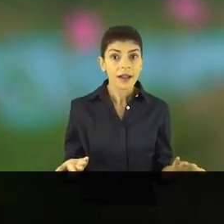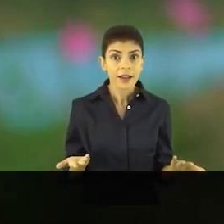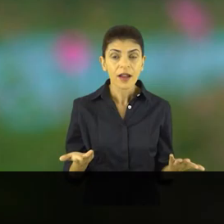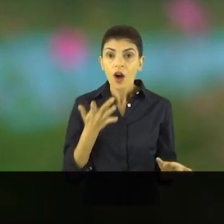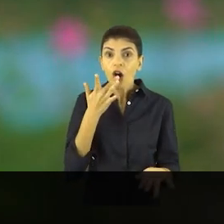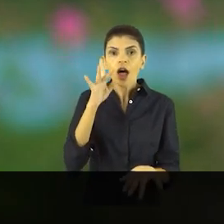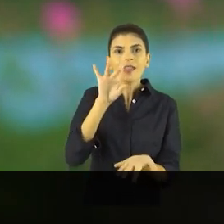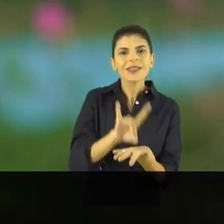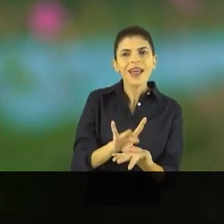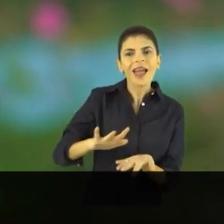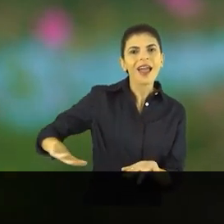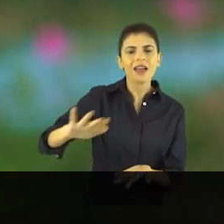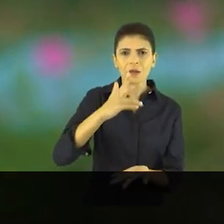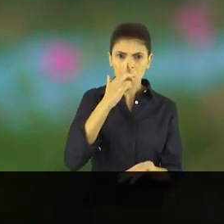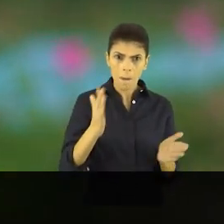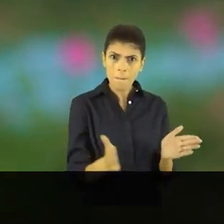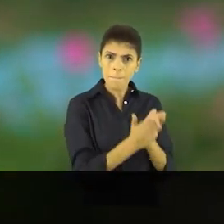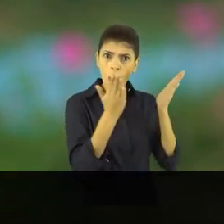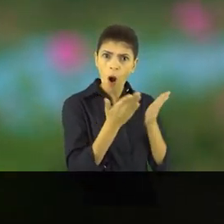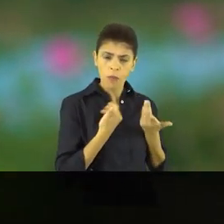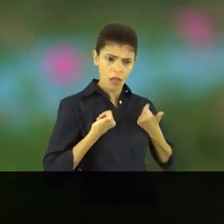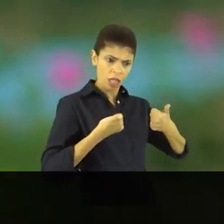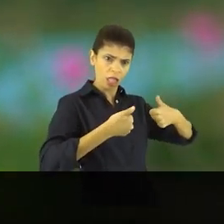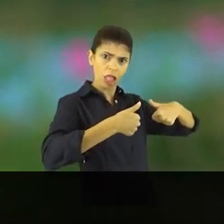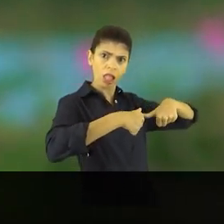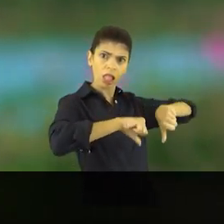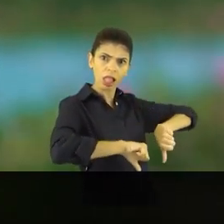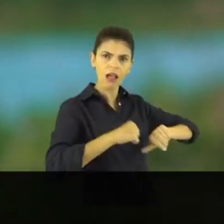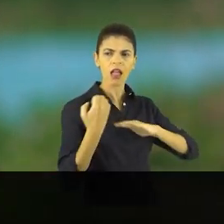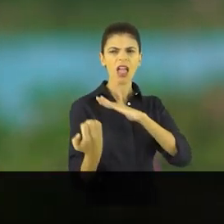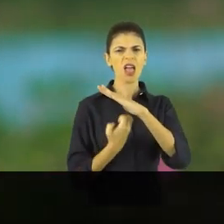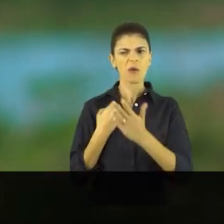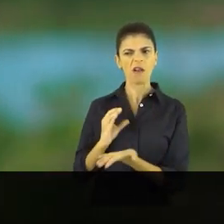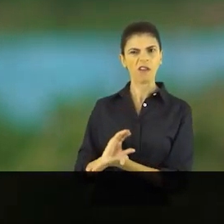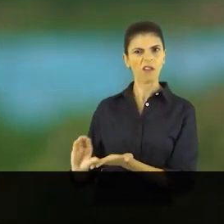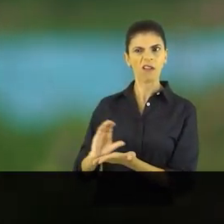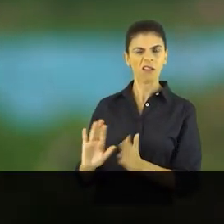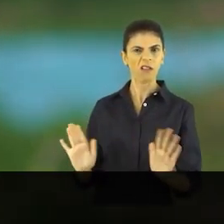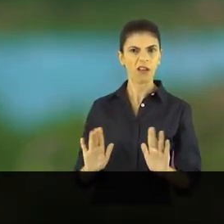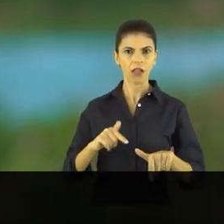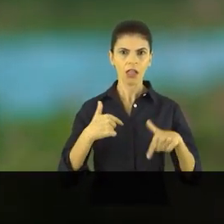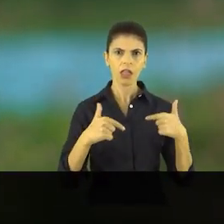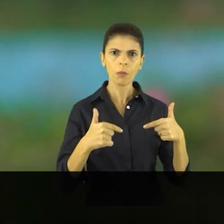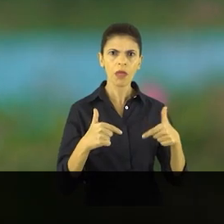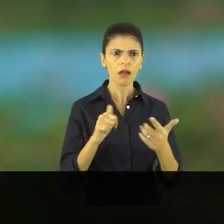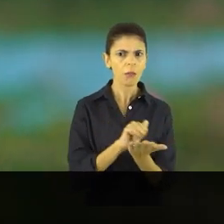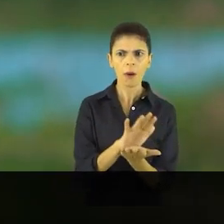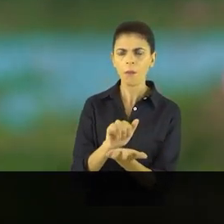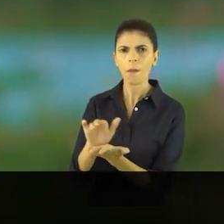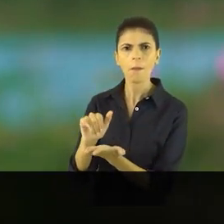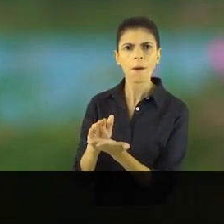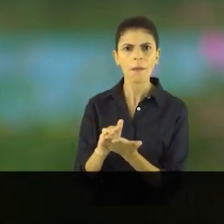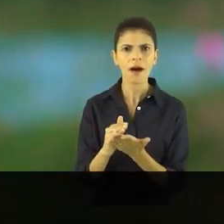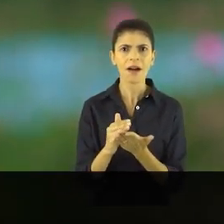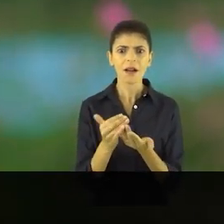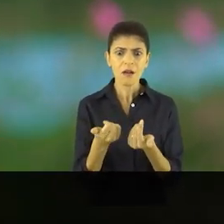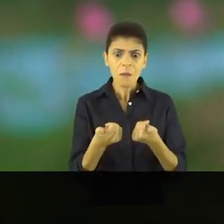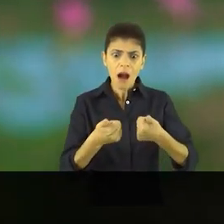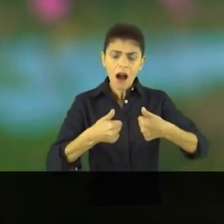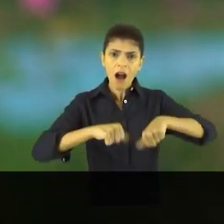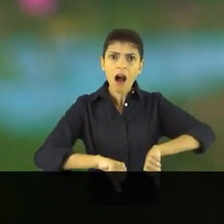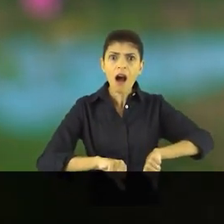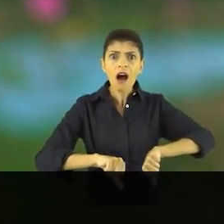honesto. O pobre fica ainda mais pobre. O empresário tem medo de investir. Os empregos vão sumindo e os